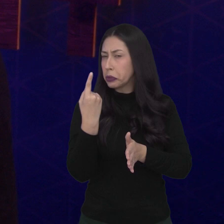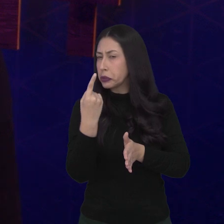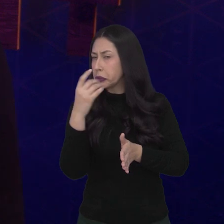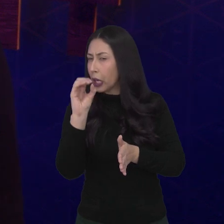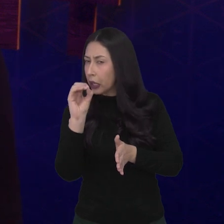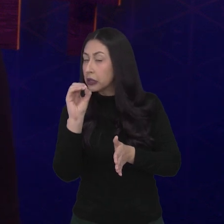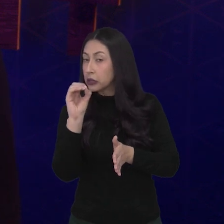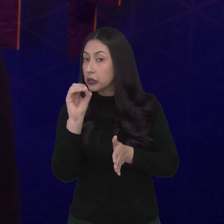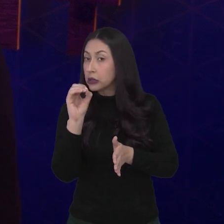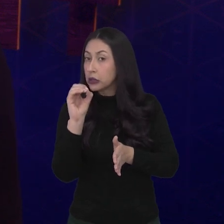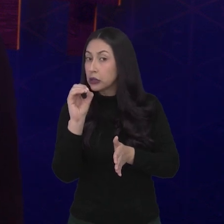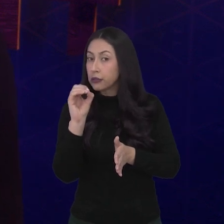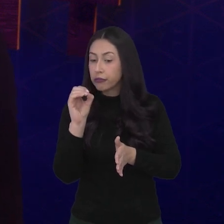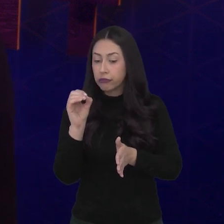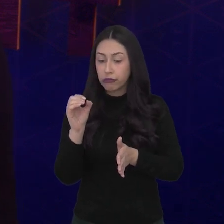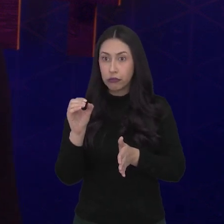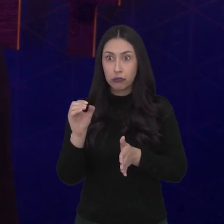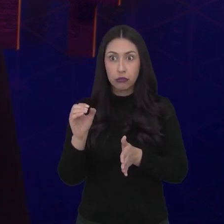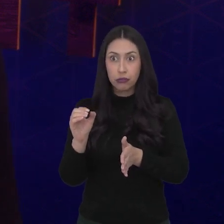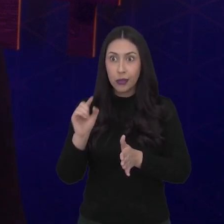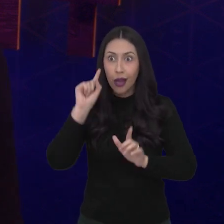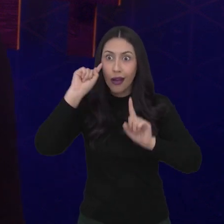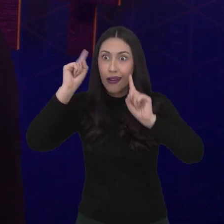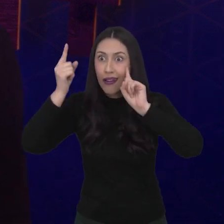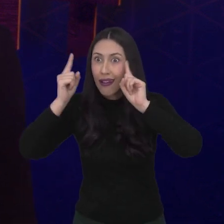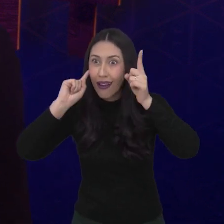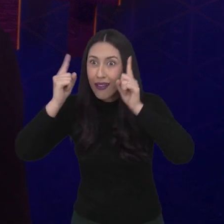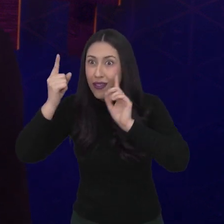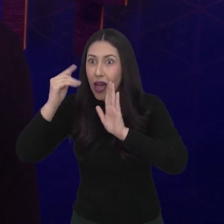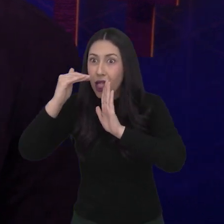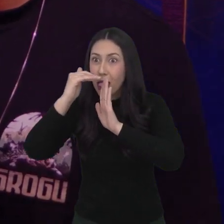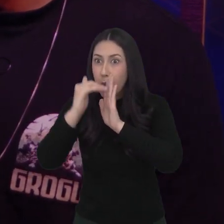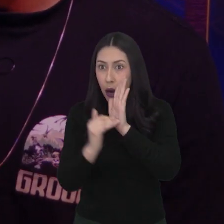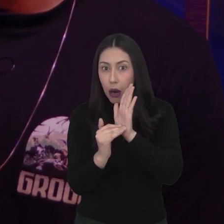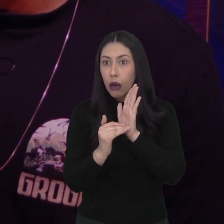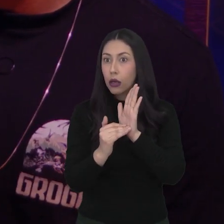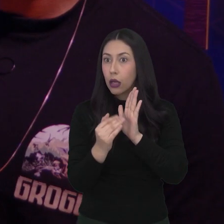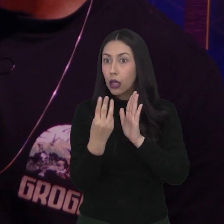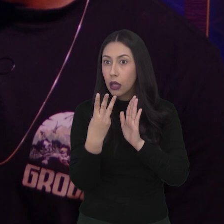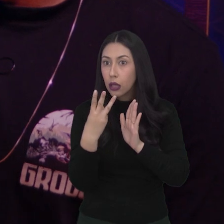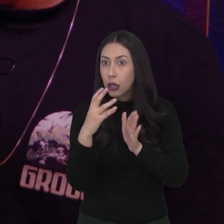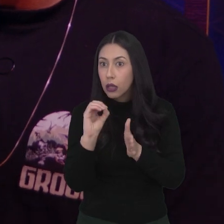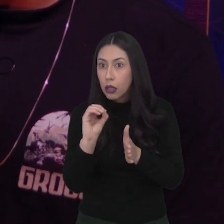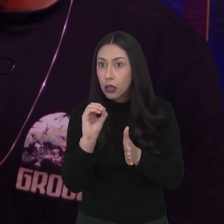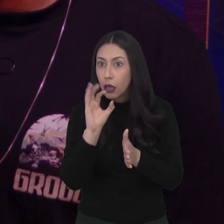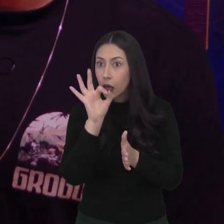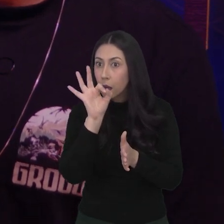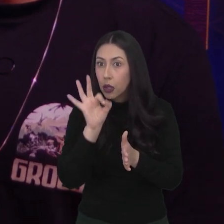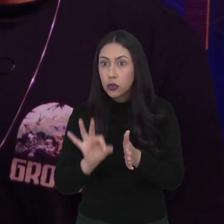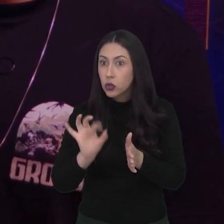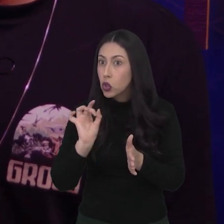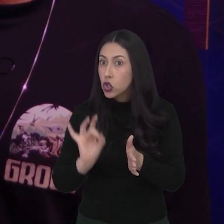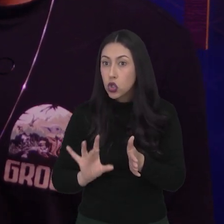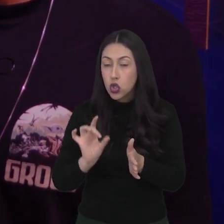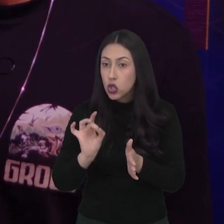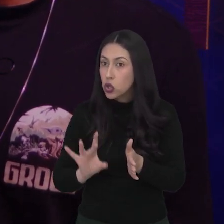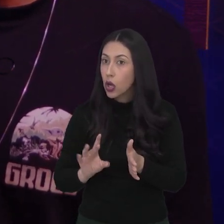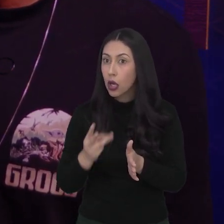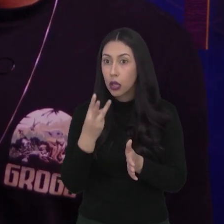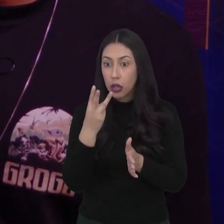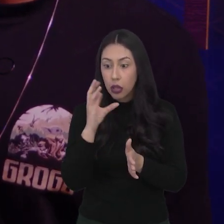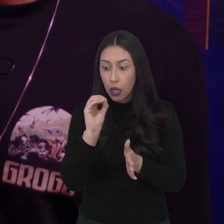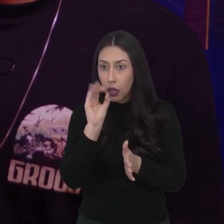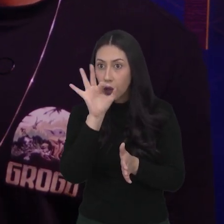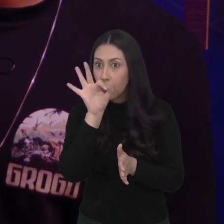da idade de 10 anos, e caiu drasticamente o número. Apenas 30% dessas